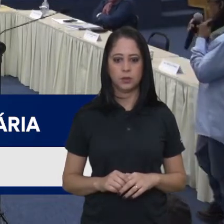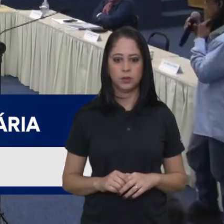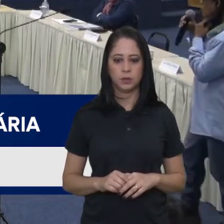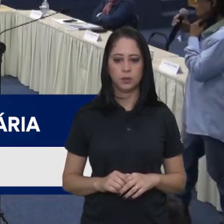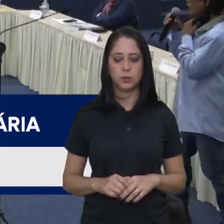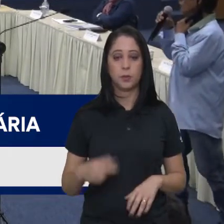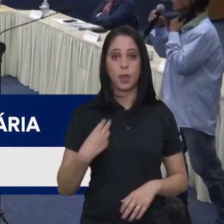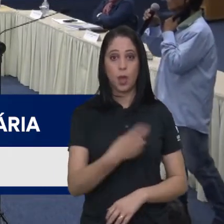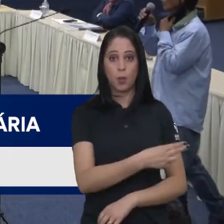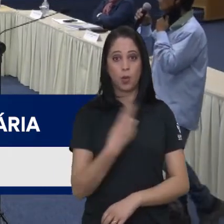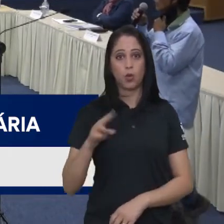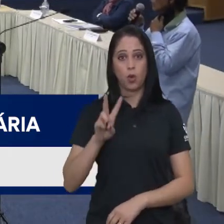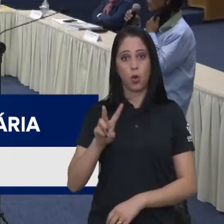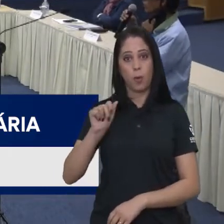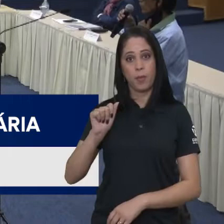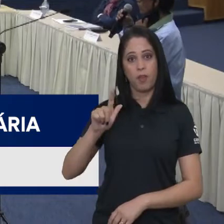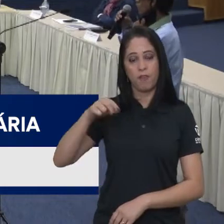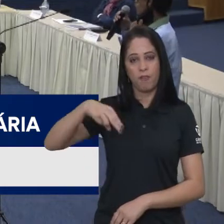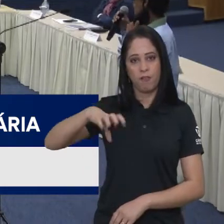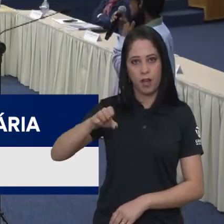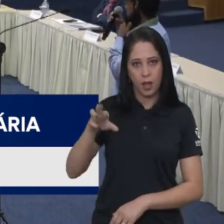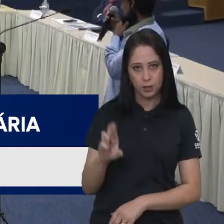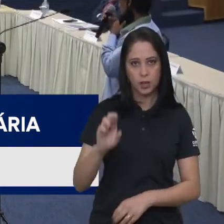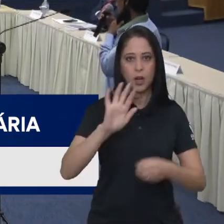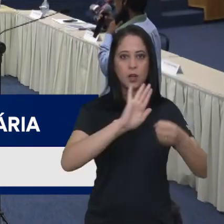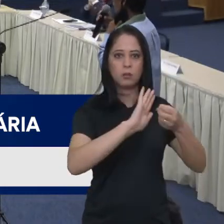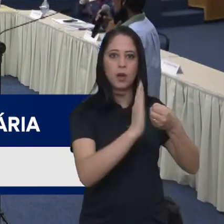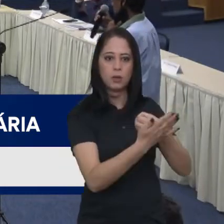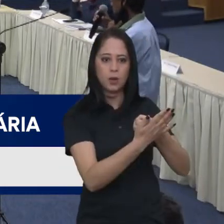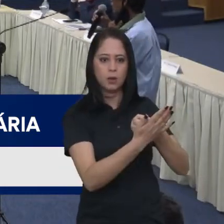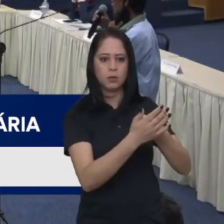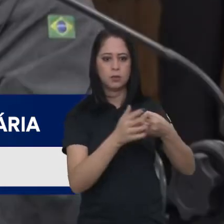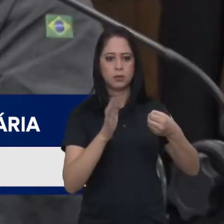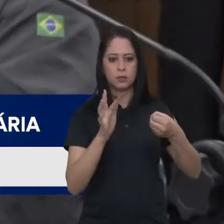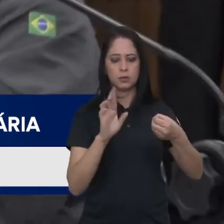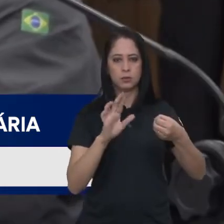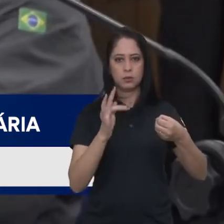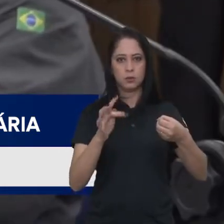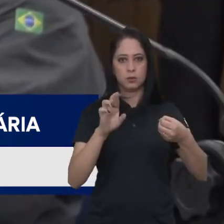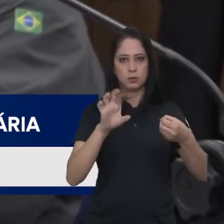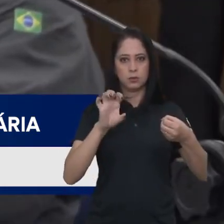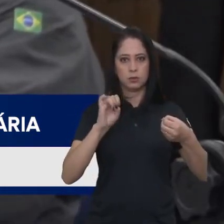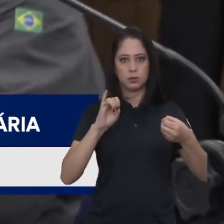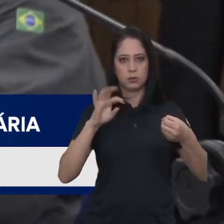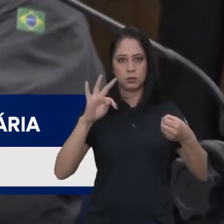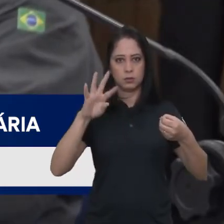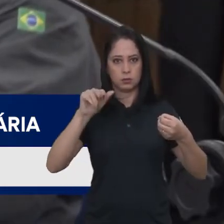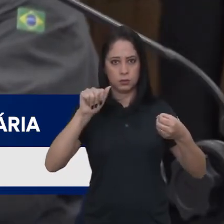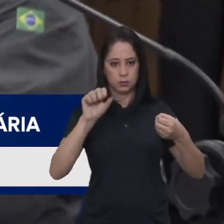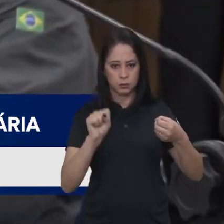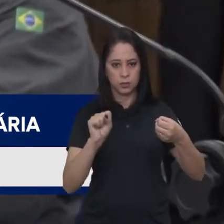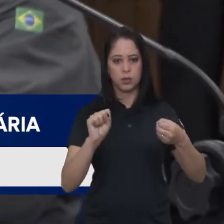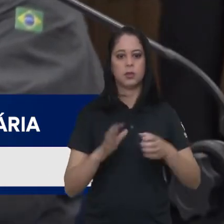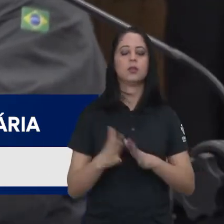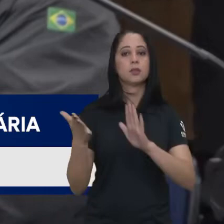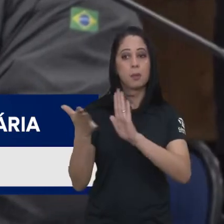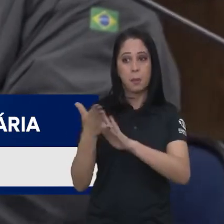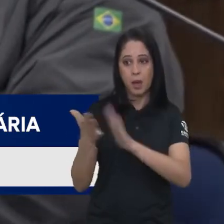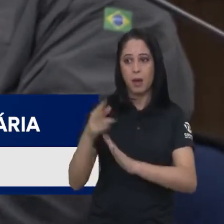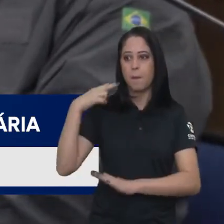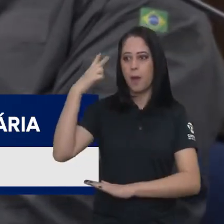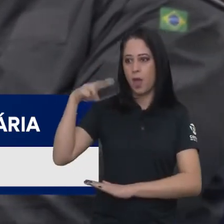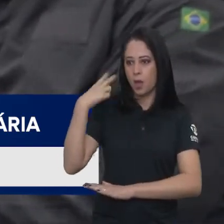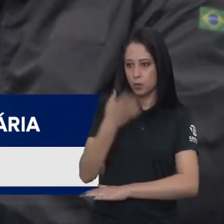Eu me chamo Wagner, moro no bairro dos Freitas, na Quarta Travessa, e parabenizo também os vereadores e o